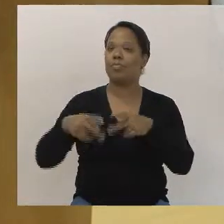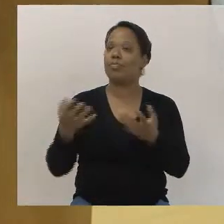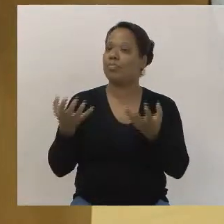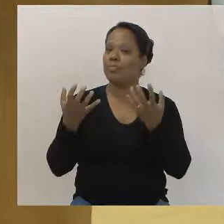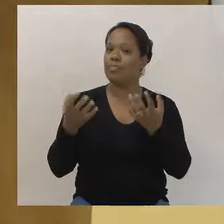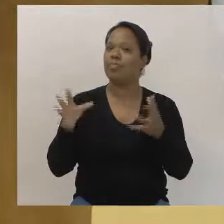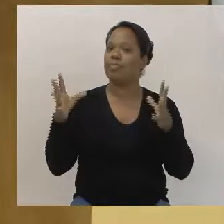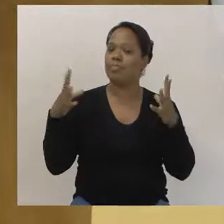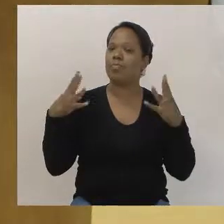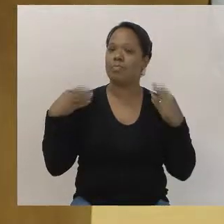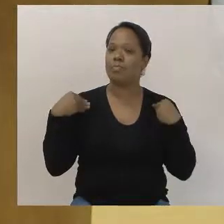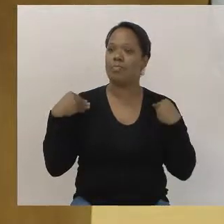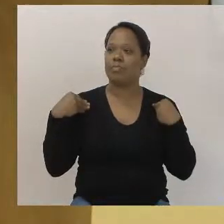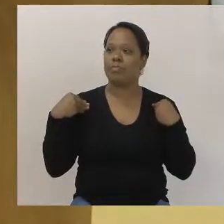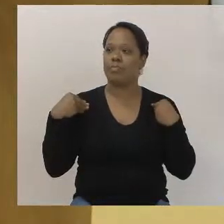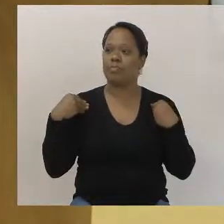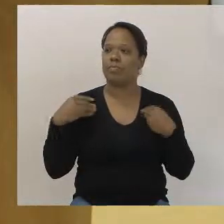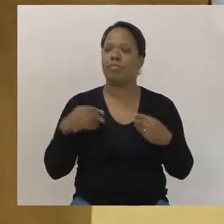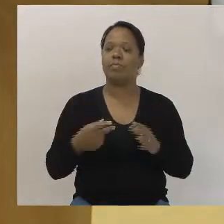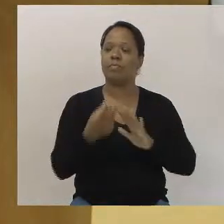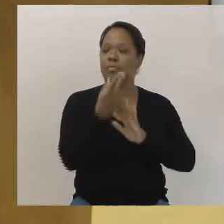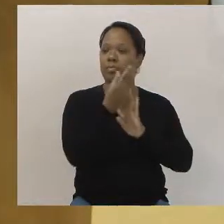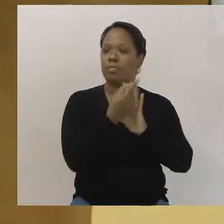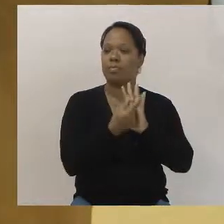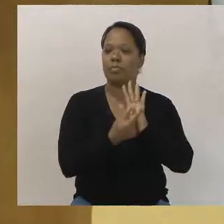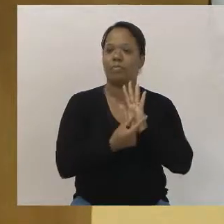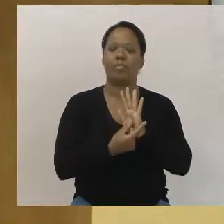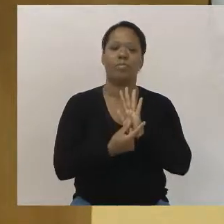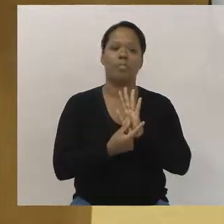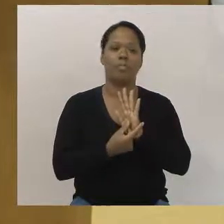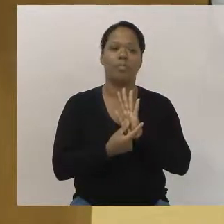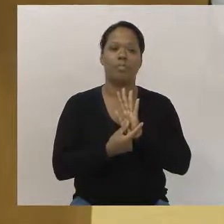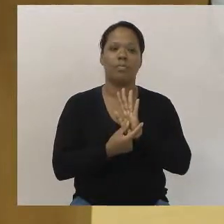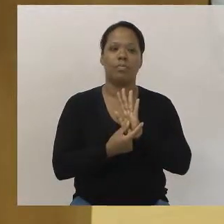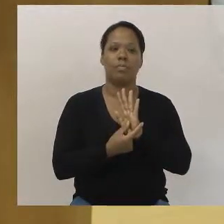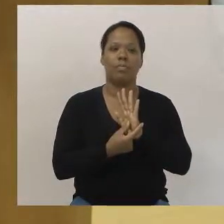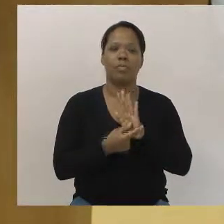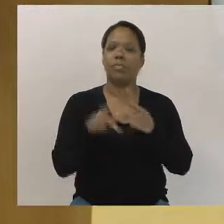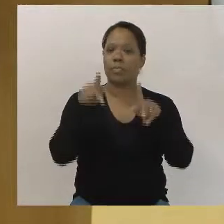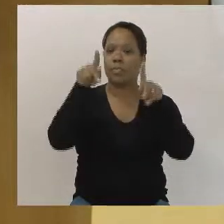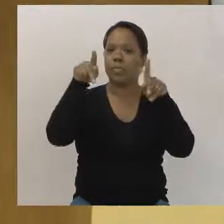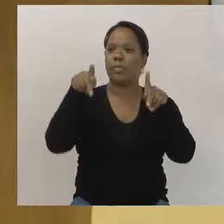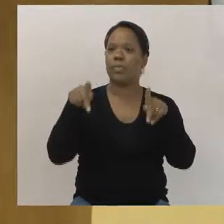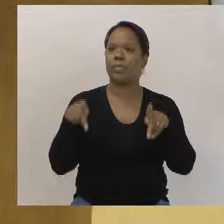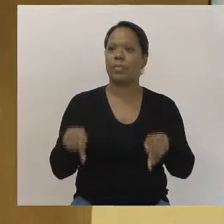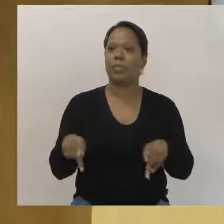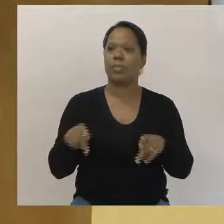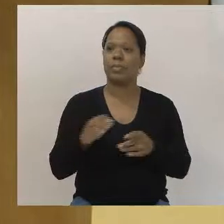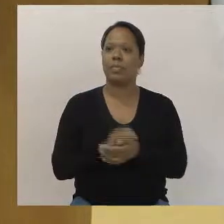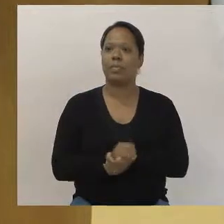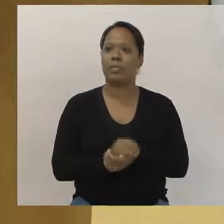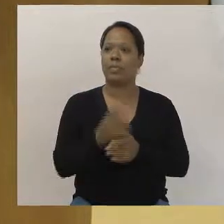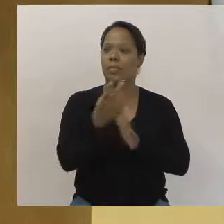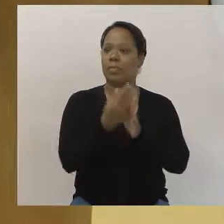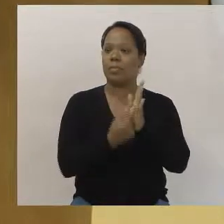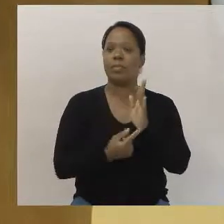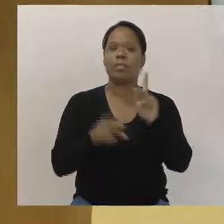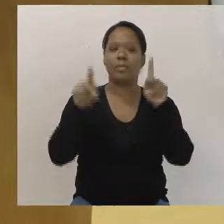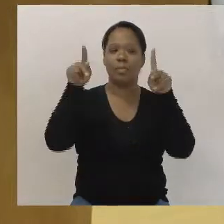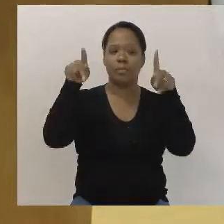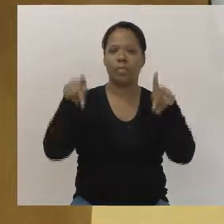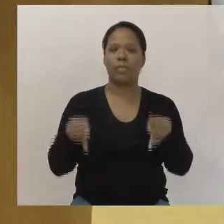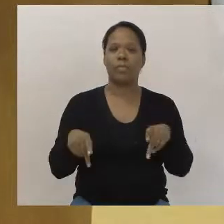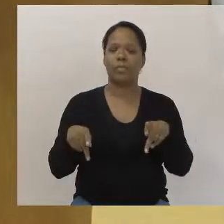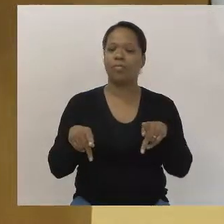povo merece só o orçamento só o orçamento público só o orçamento público